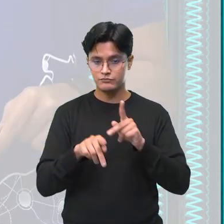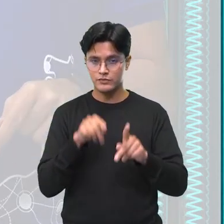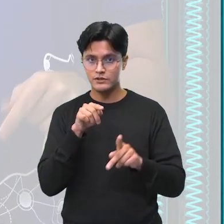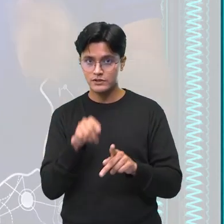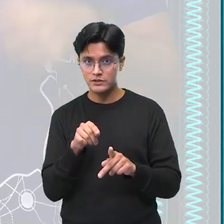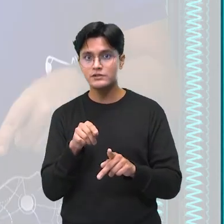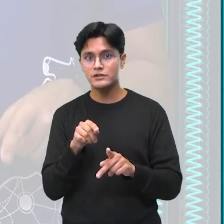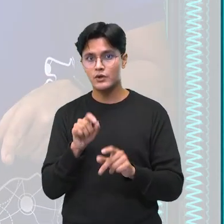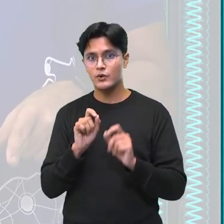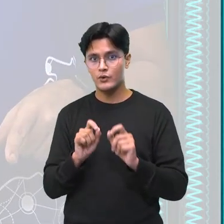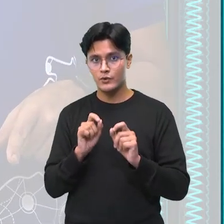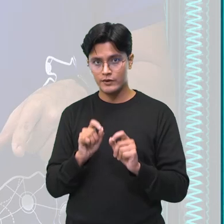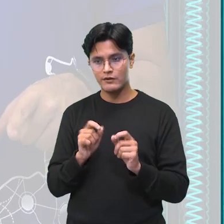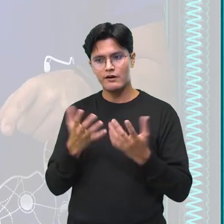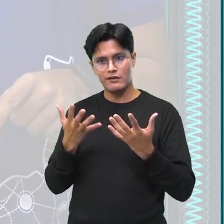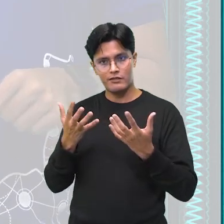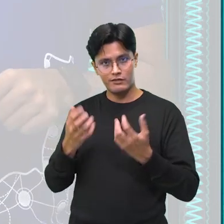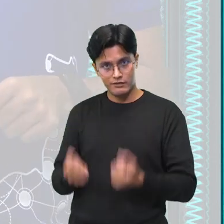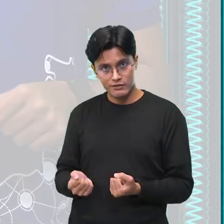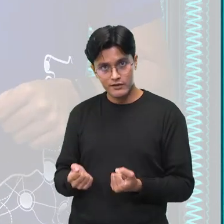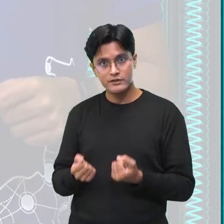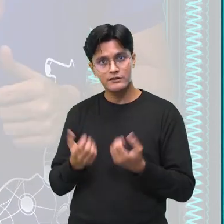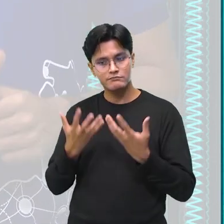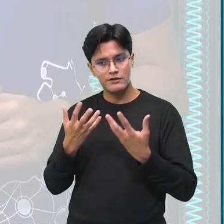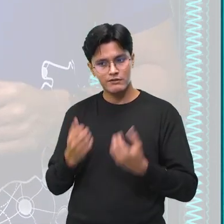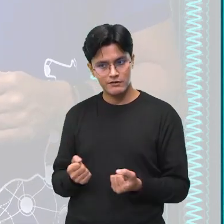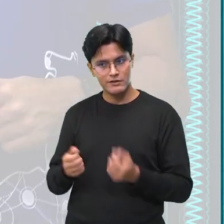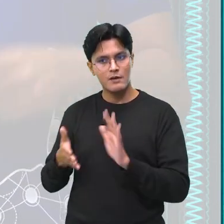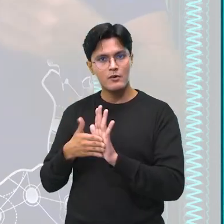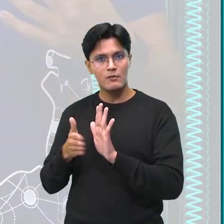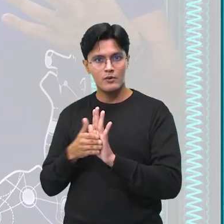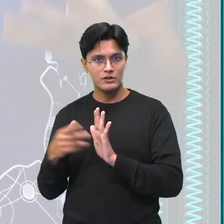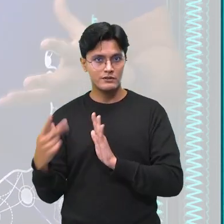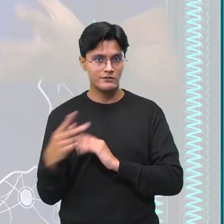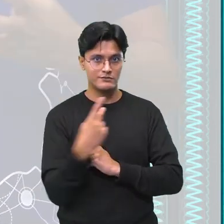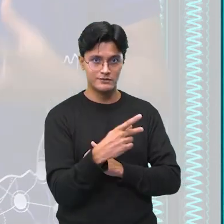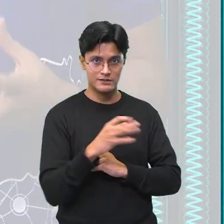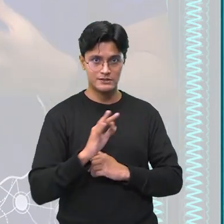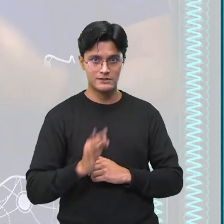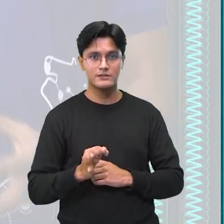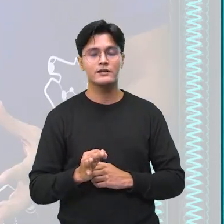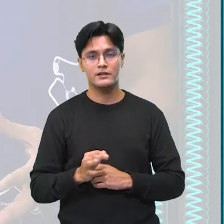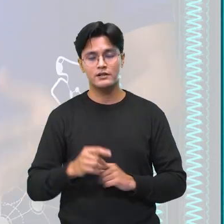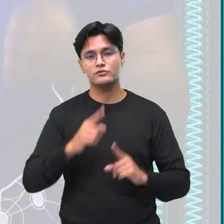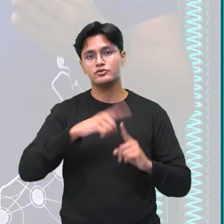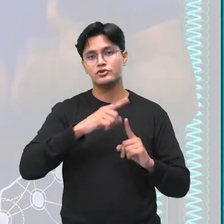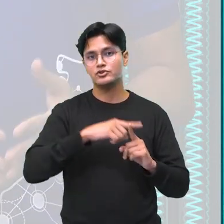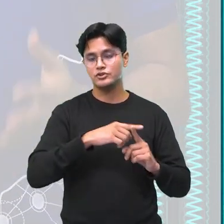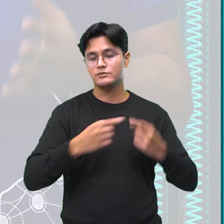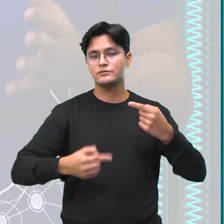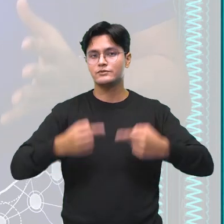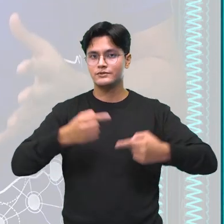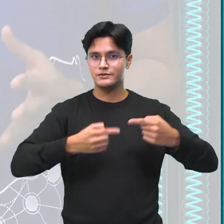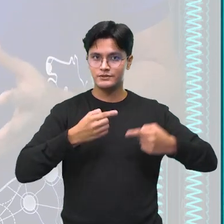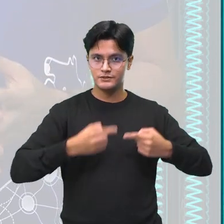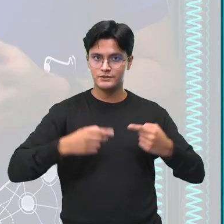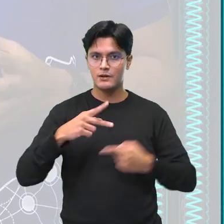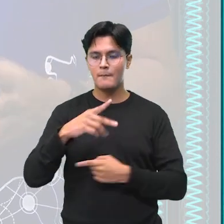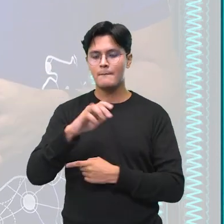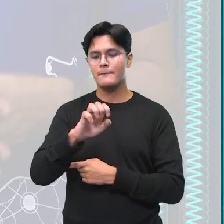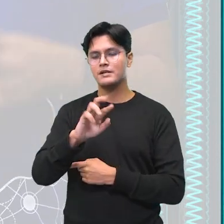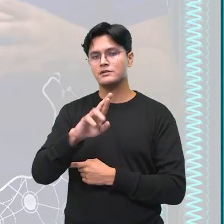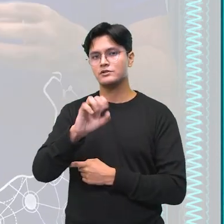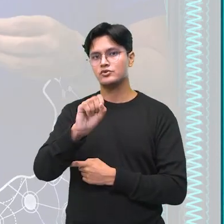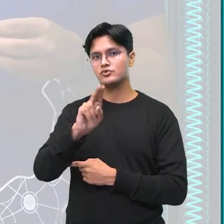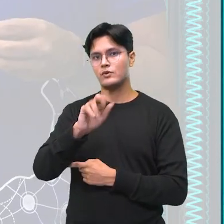ela seja validada, né? Ela seja aceita por você. Então, esse é um tipo de discurso